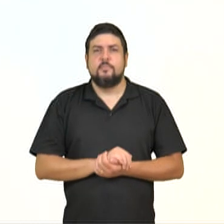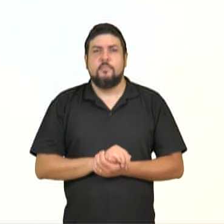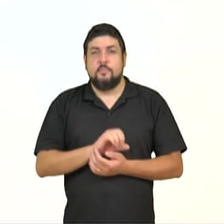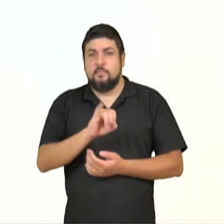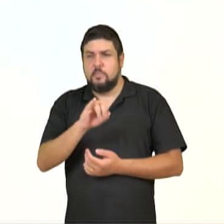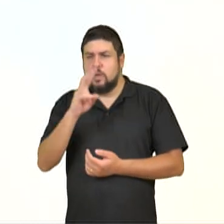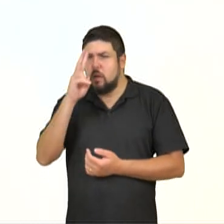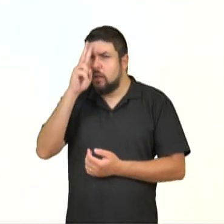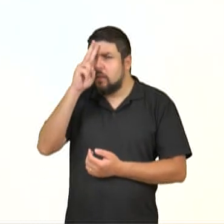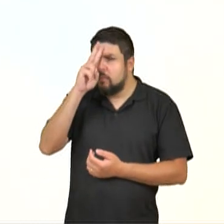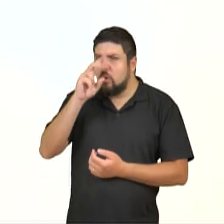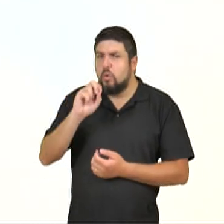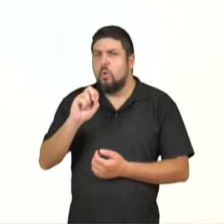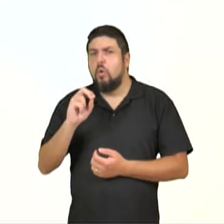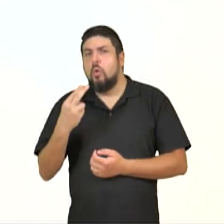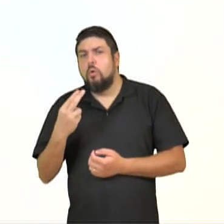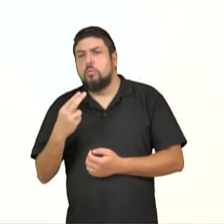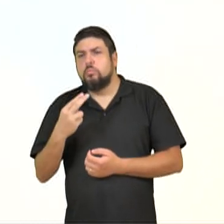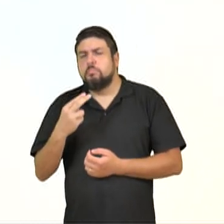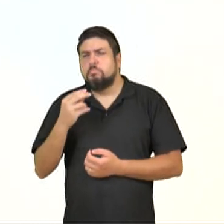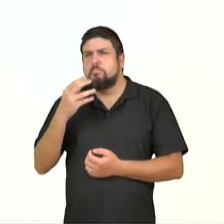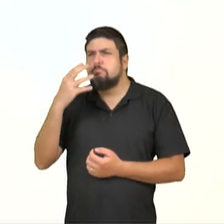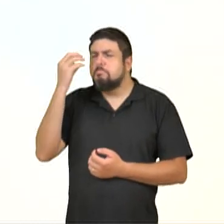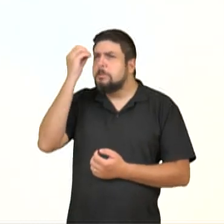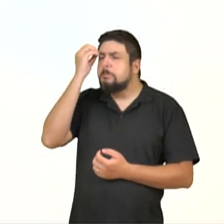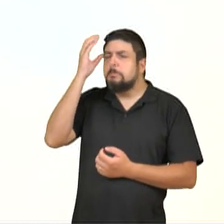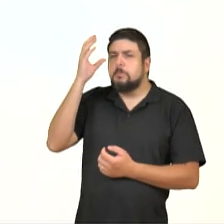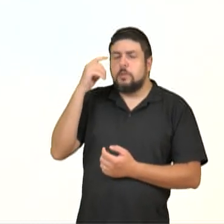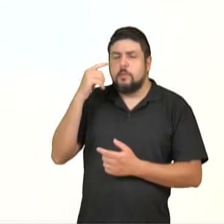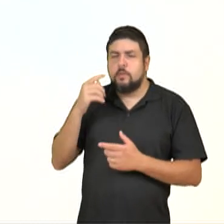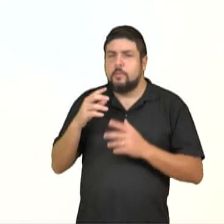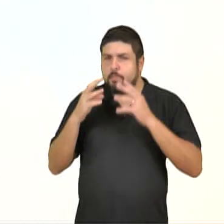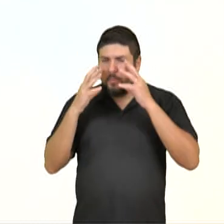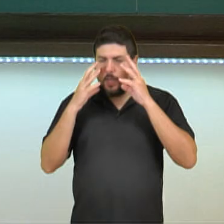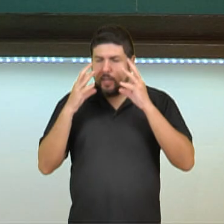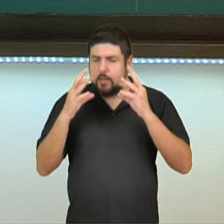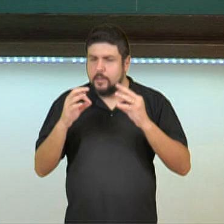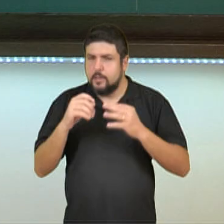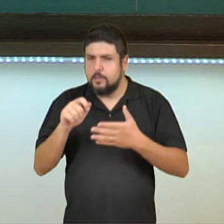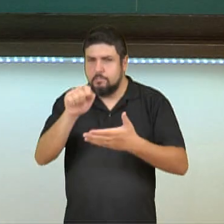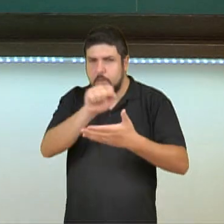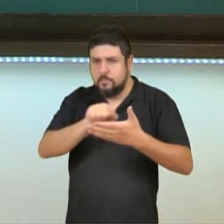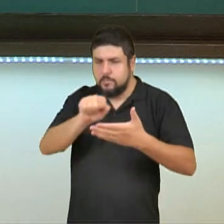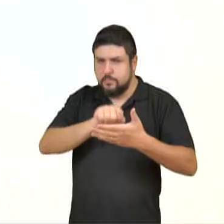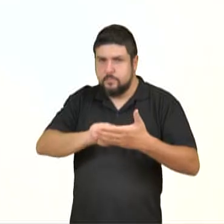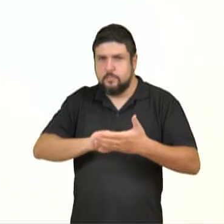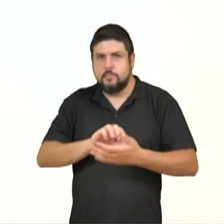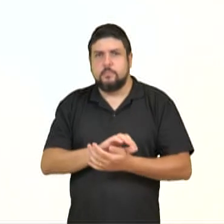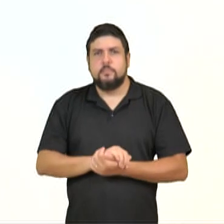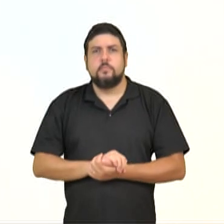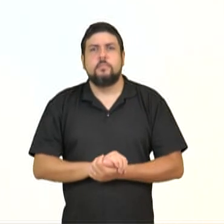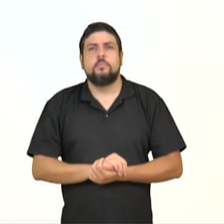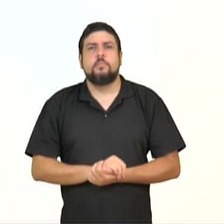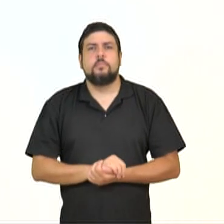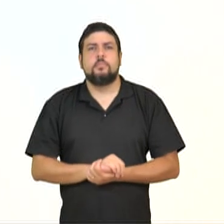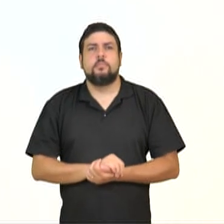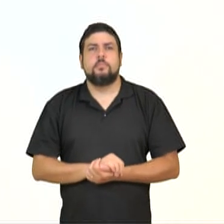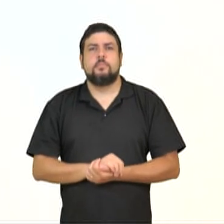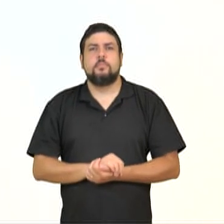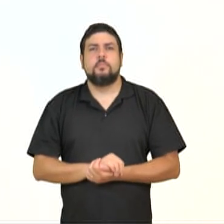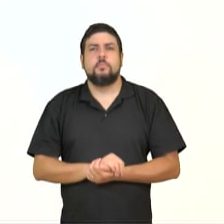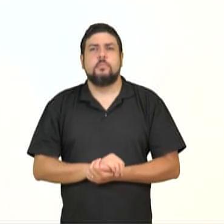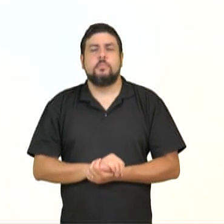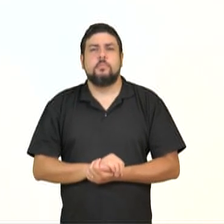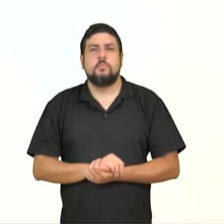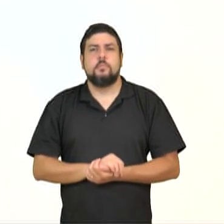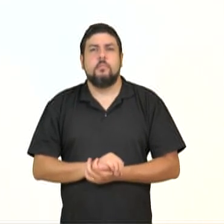se acaso você não tenha lembrado da explicação, presta bem atenção e já anota aí no seu material. As ínguas